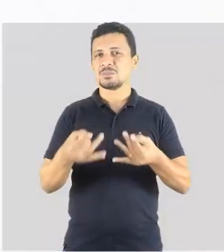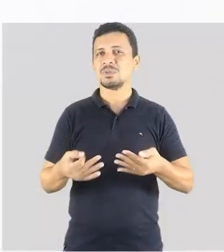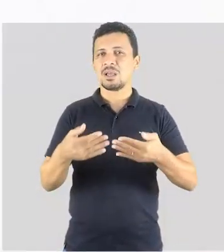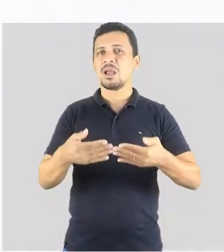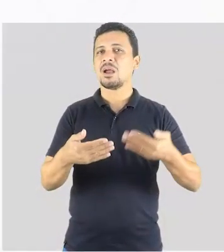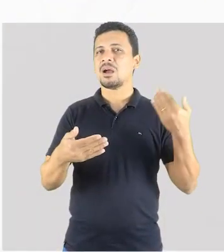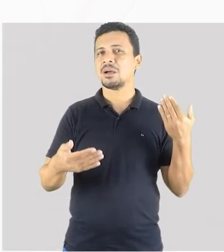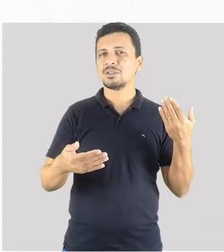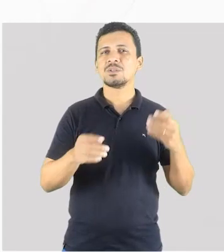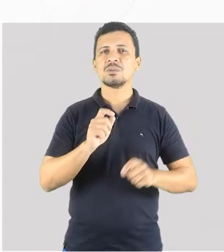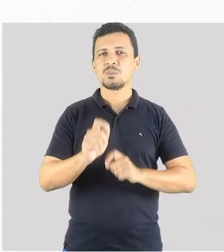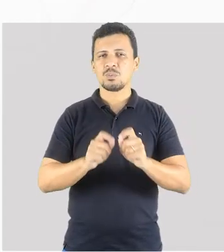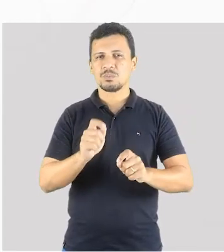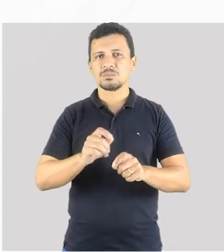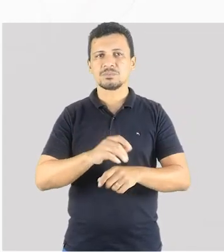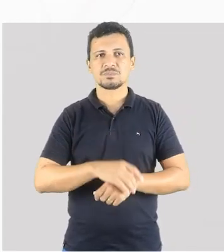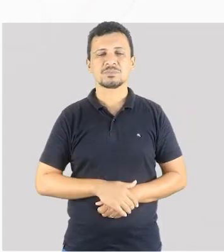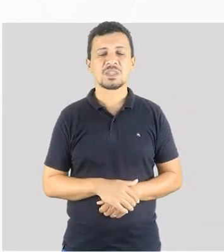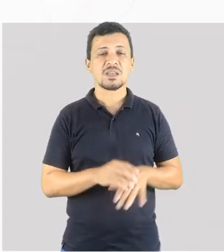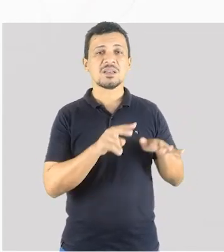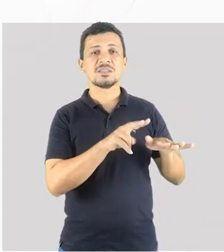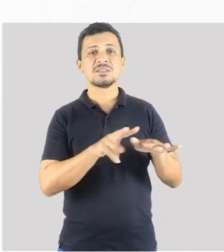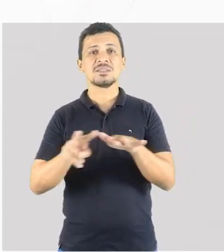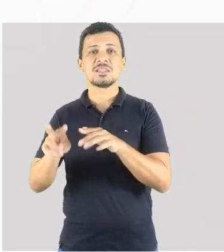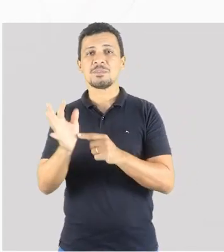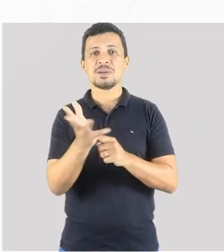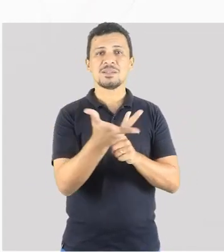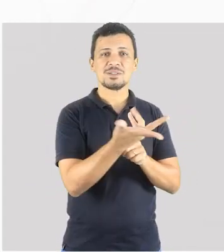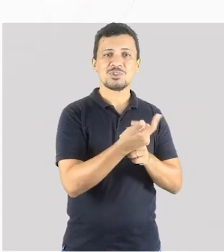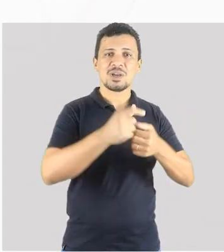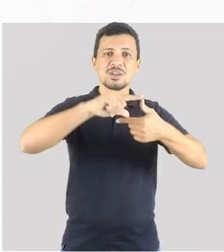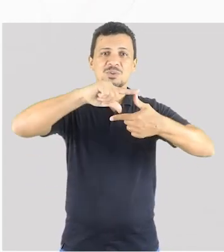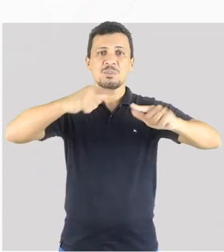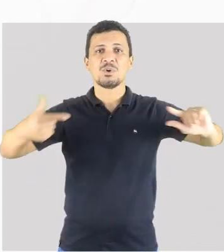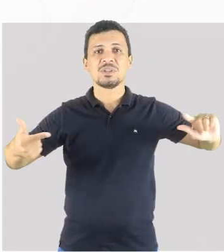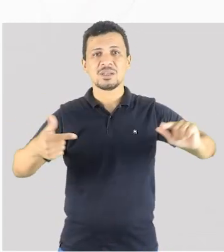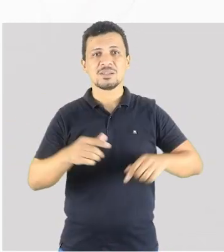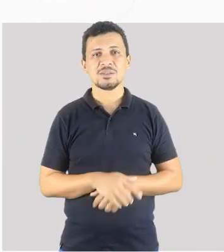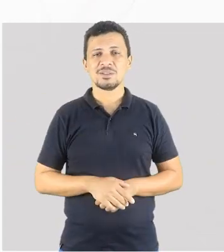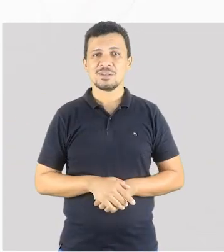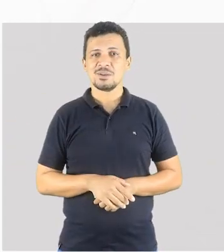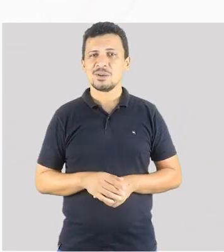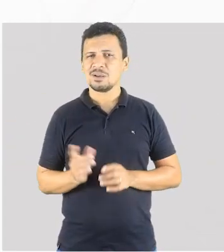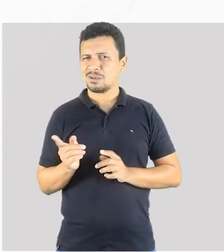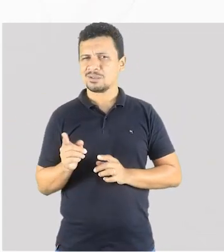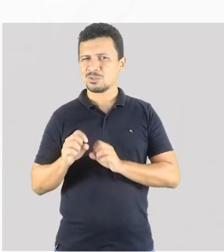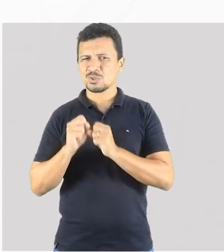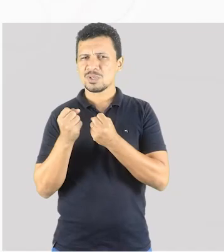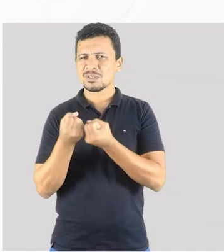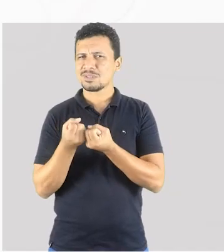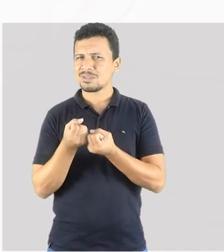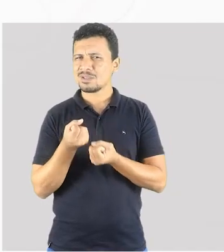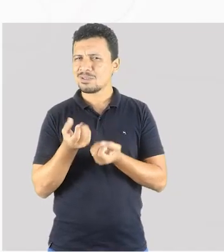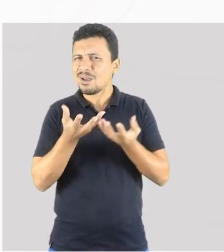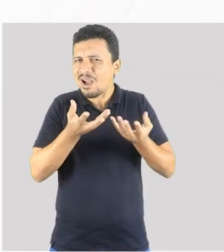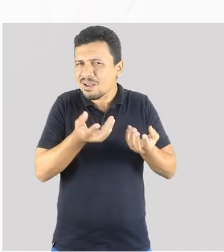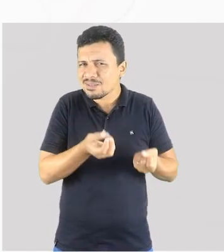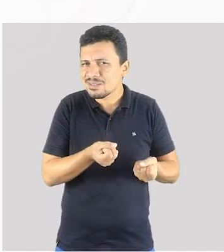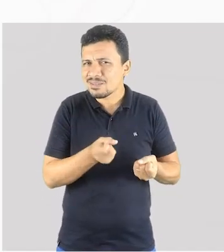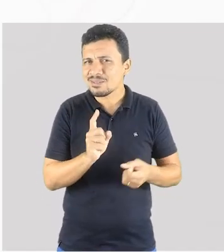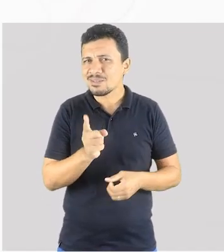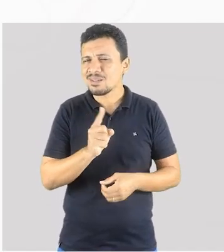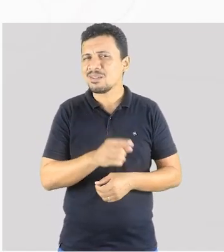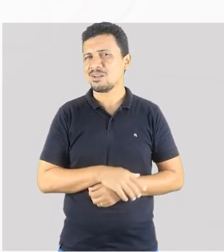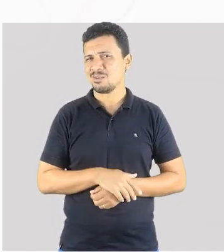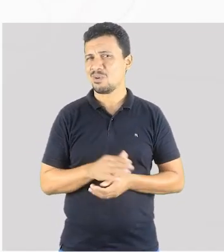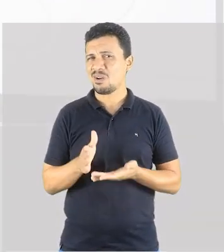anterior, a Semana de Arte Moderna, ela não foi muito bem aceita pela sociedade, né? Houve reação